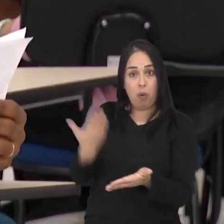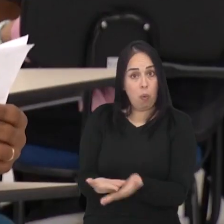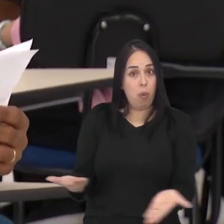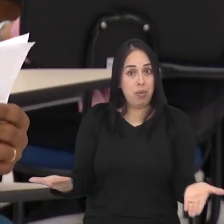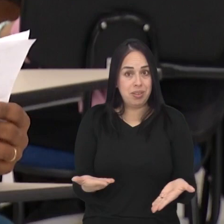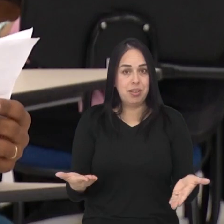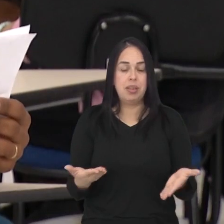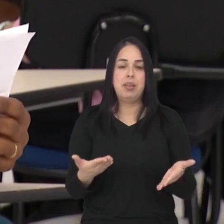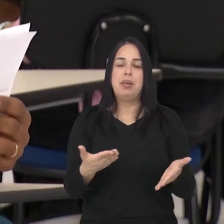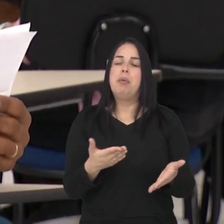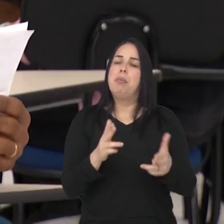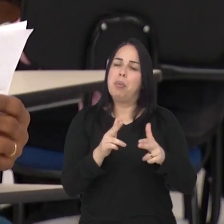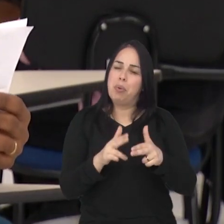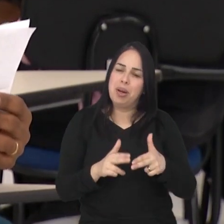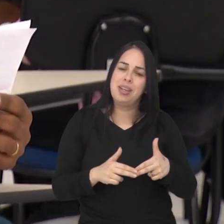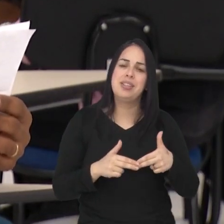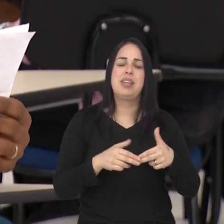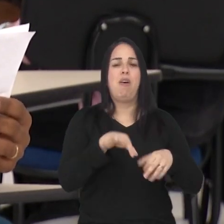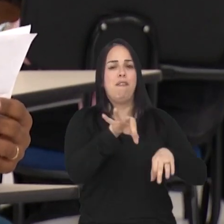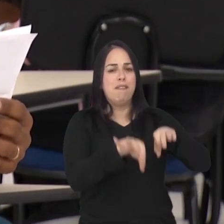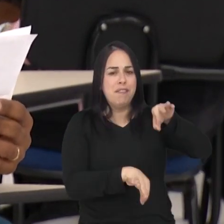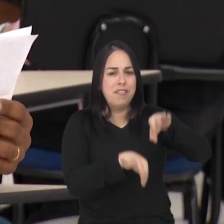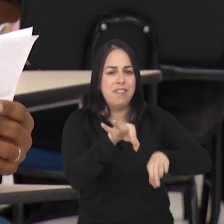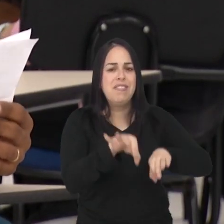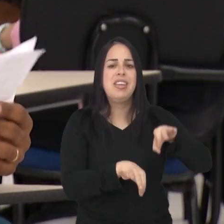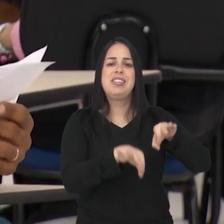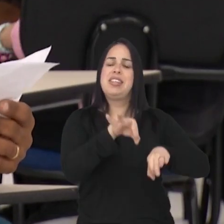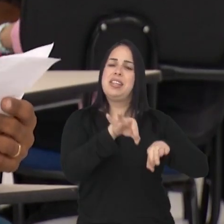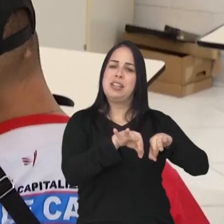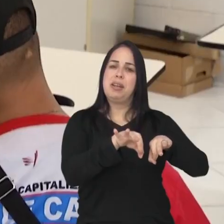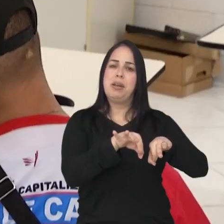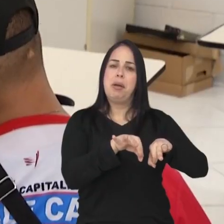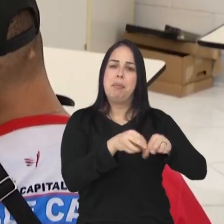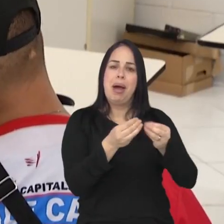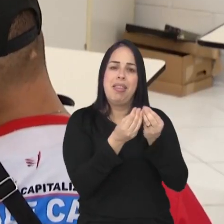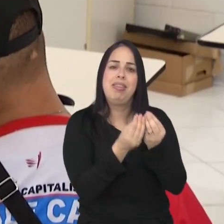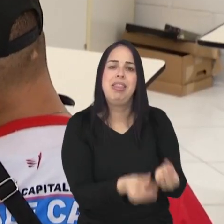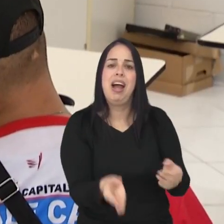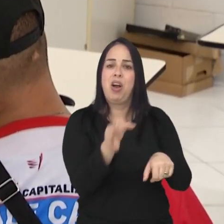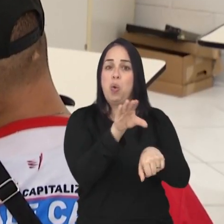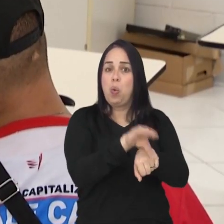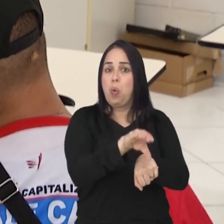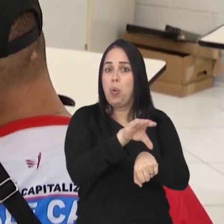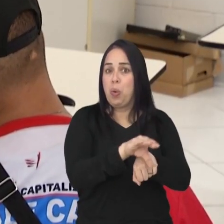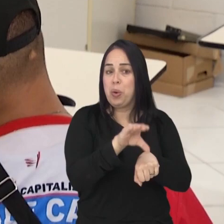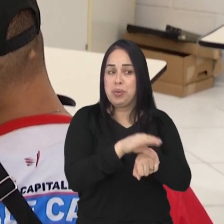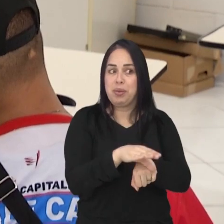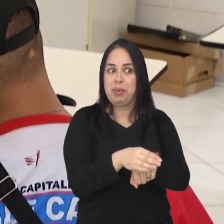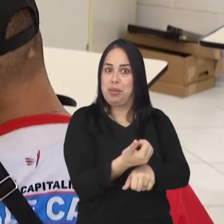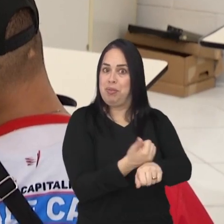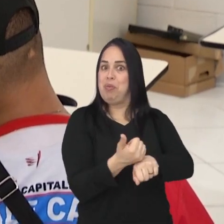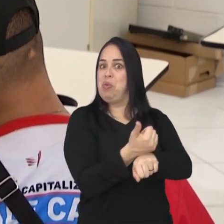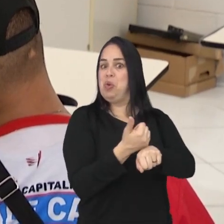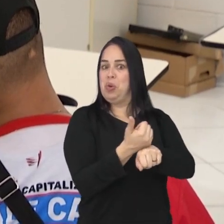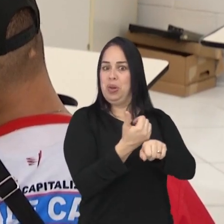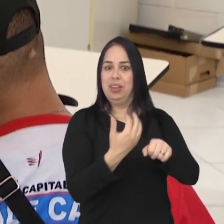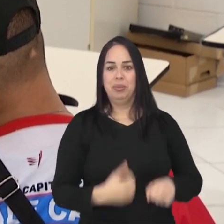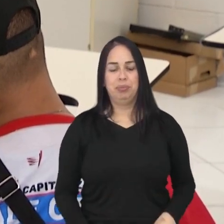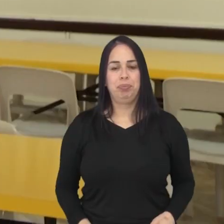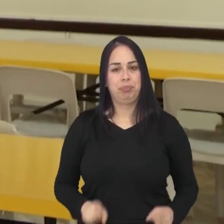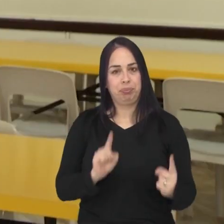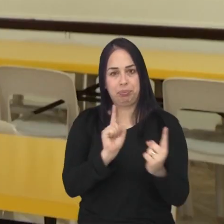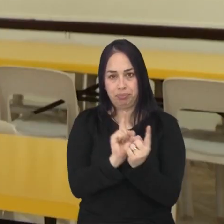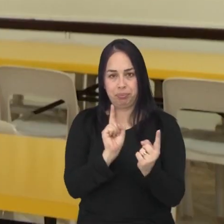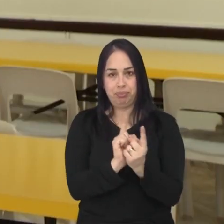1978. Para isso, diversas ações e oficinas são promovidas para a capacitação de novos